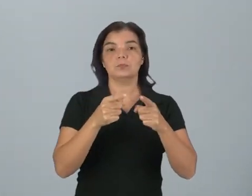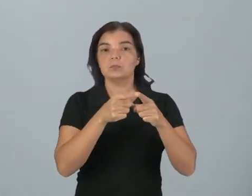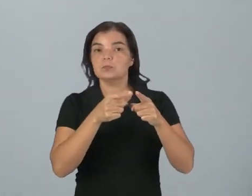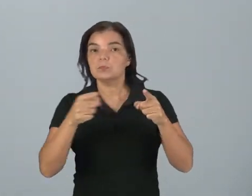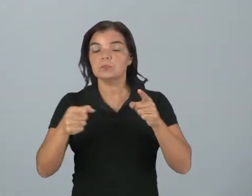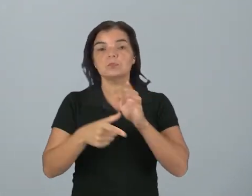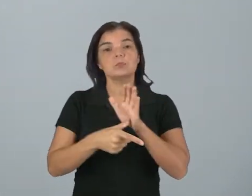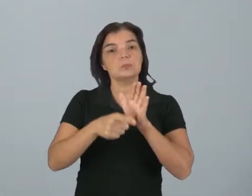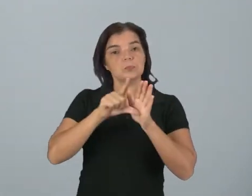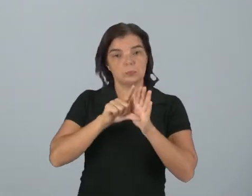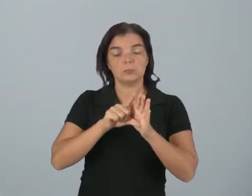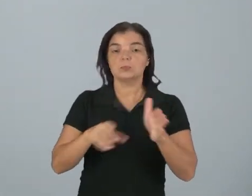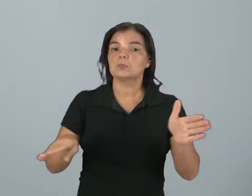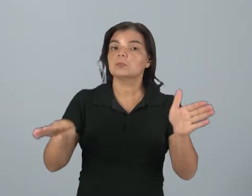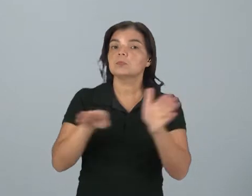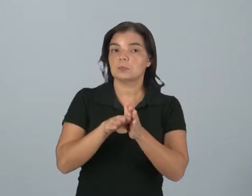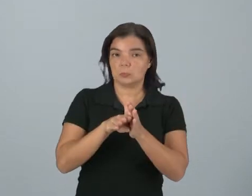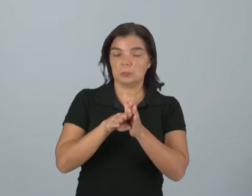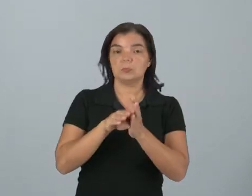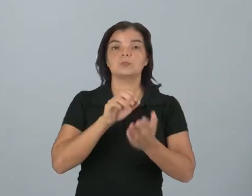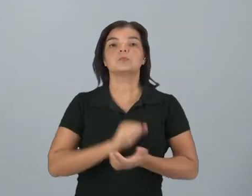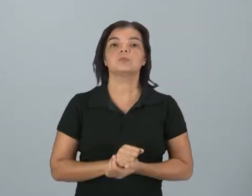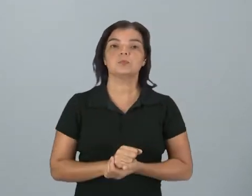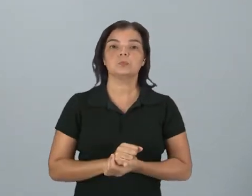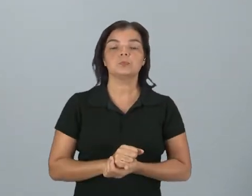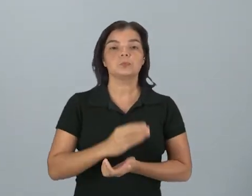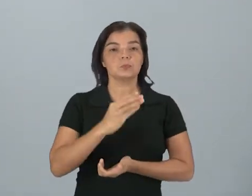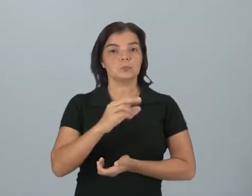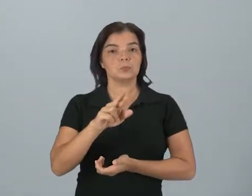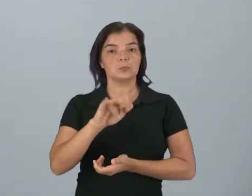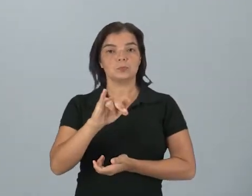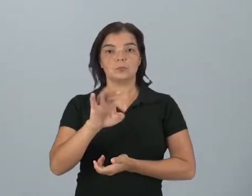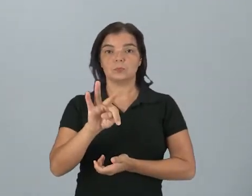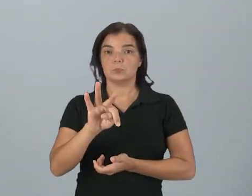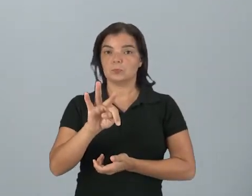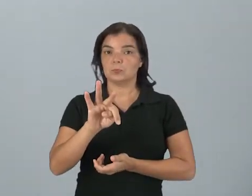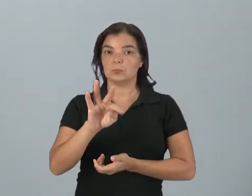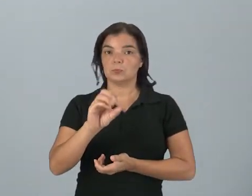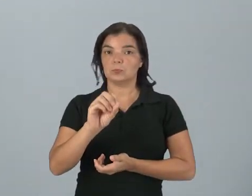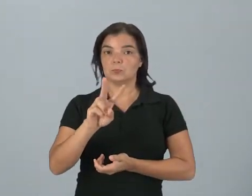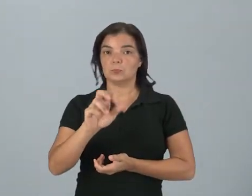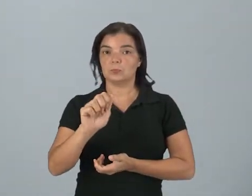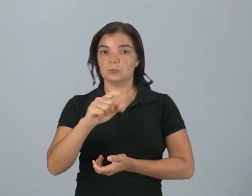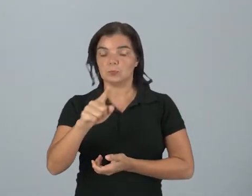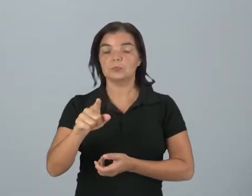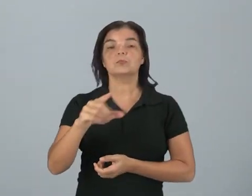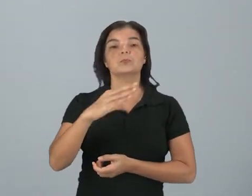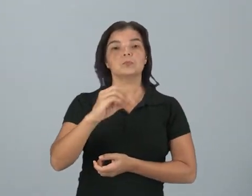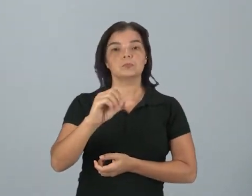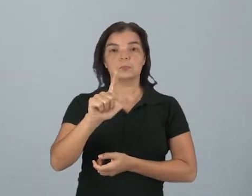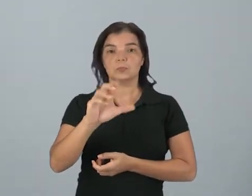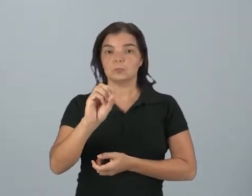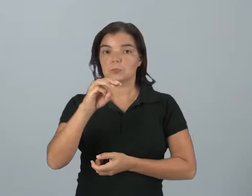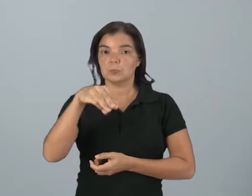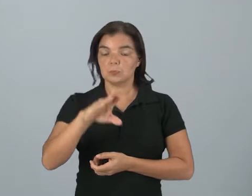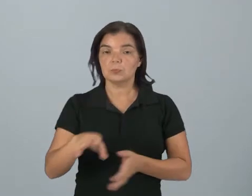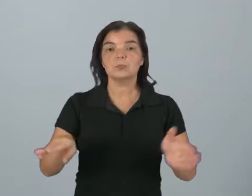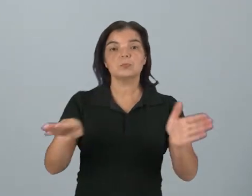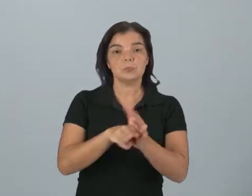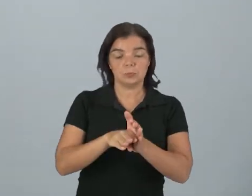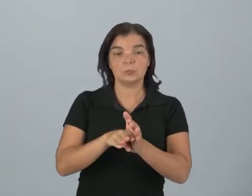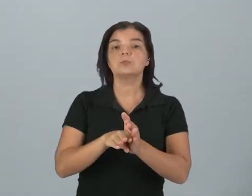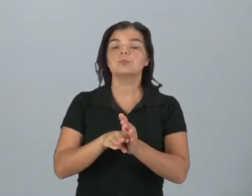período anterior à chegada de Cristóvão Colombo, certo? Então, quando Cristóvão Colombo chega às Américas